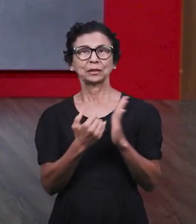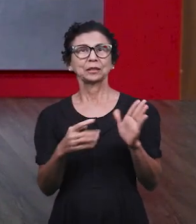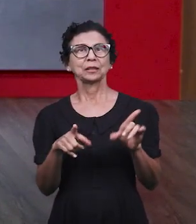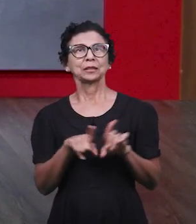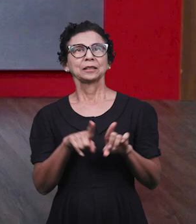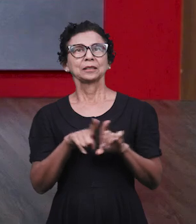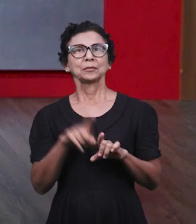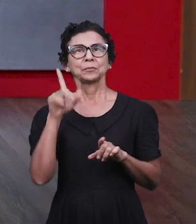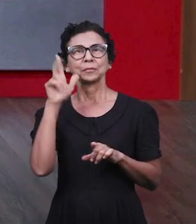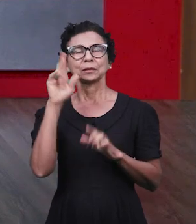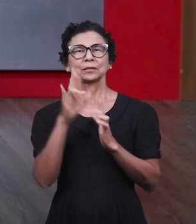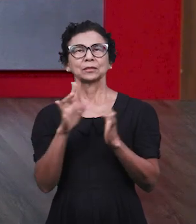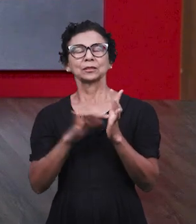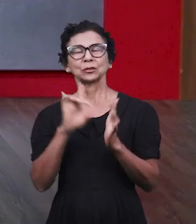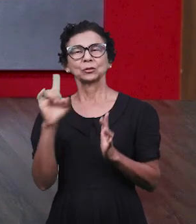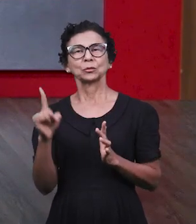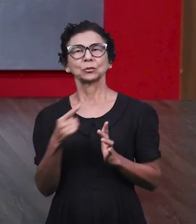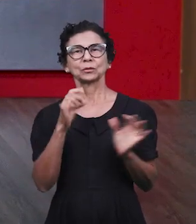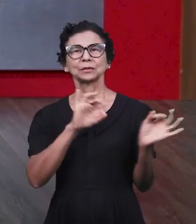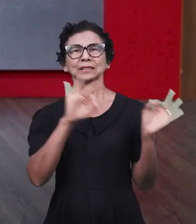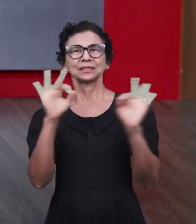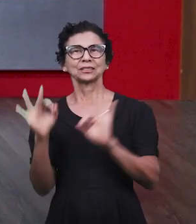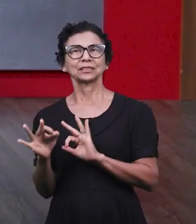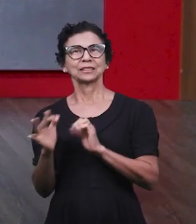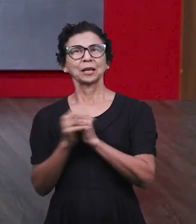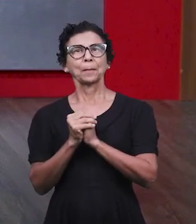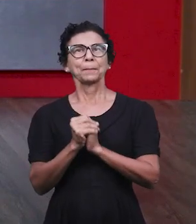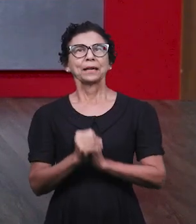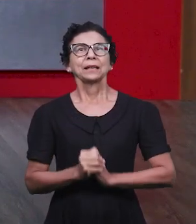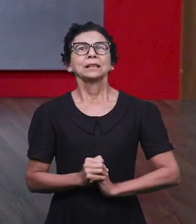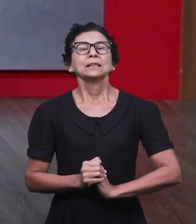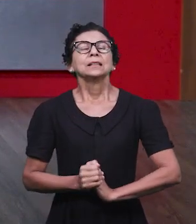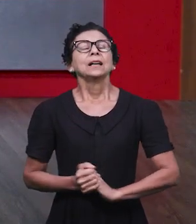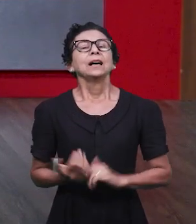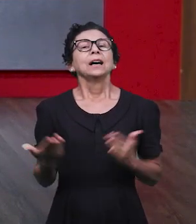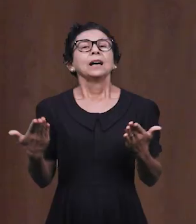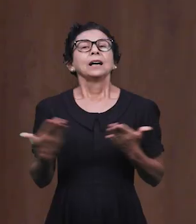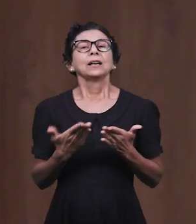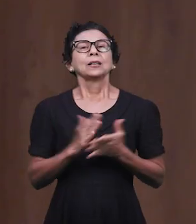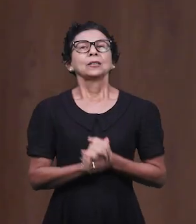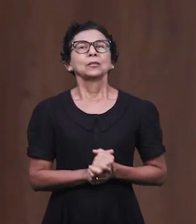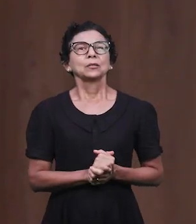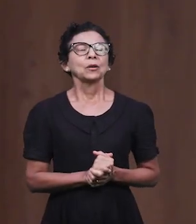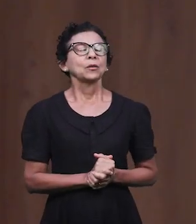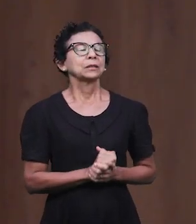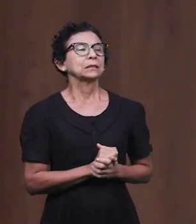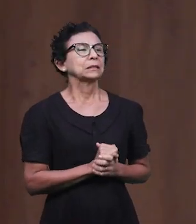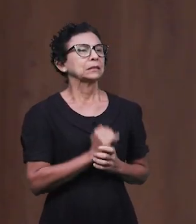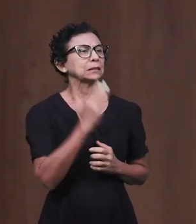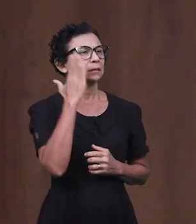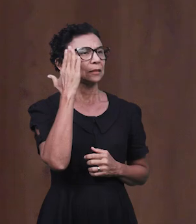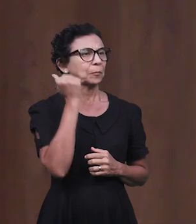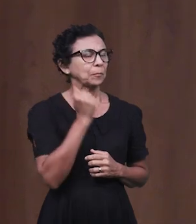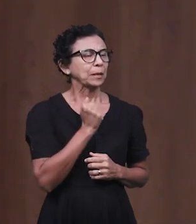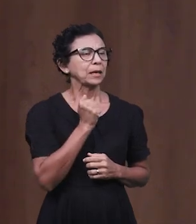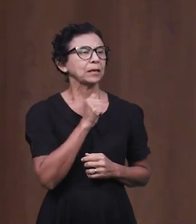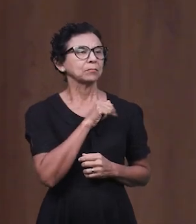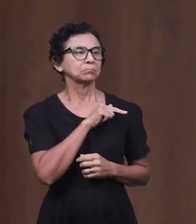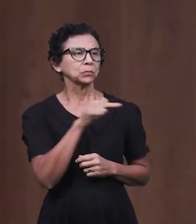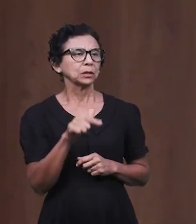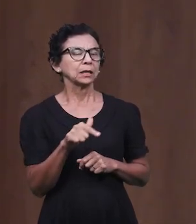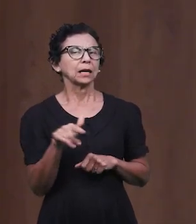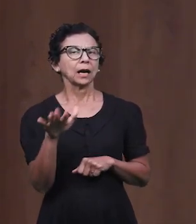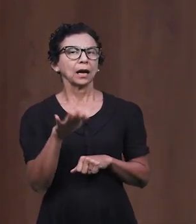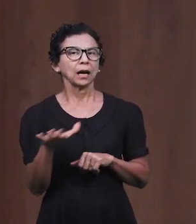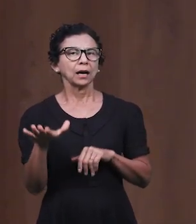neste programa e também a paz do Senhor para você que está nos assistindo. Amém. Agora, eu gostaria de ouvir um pouquinho de